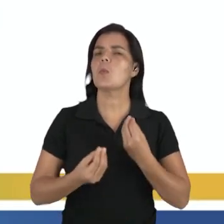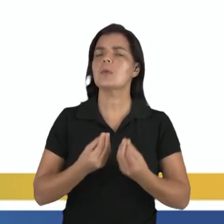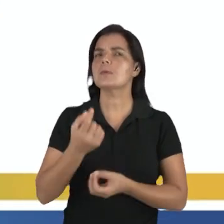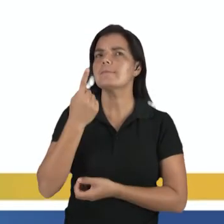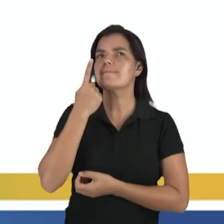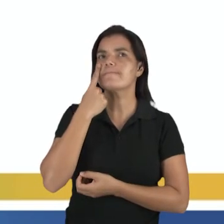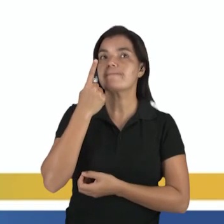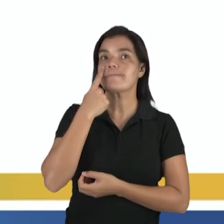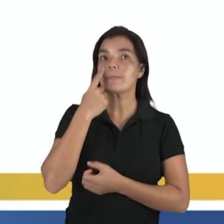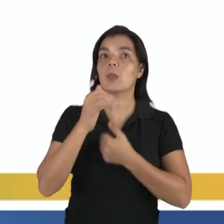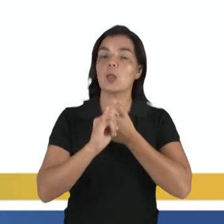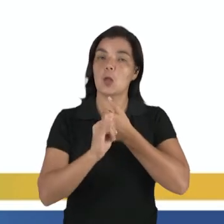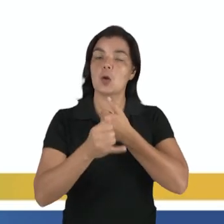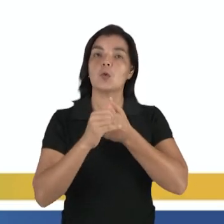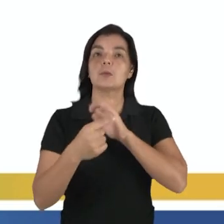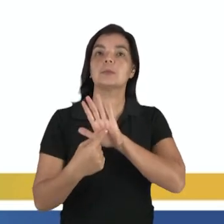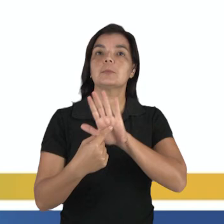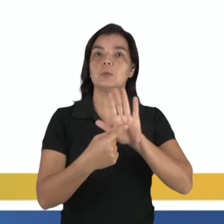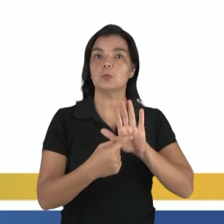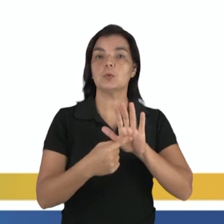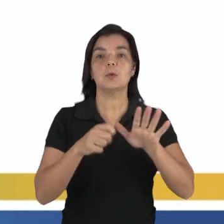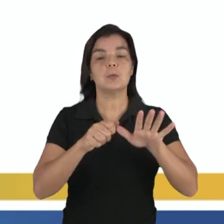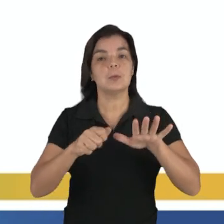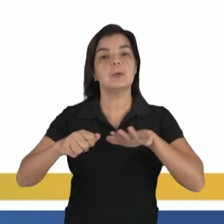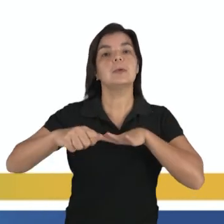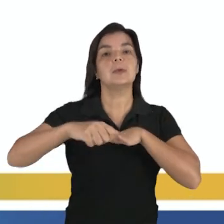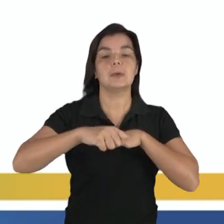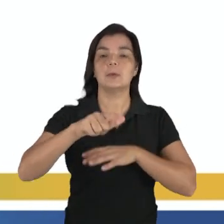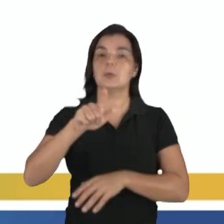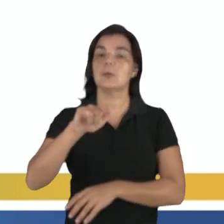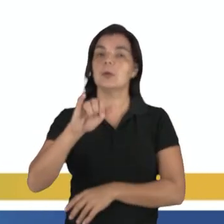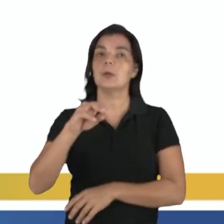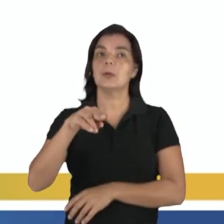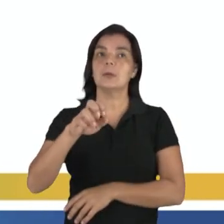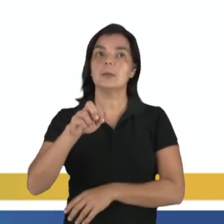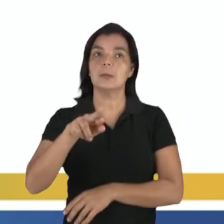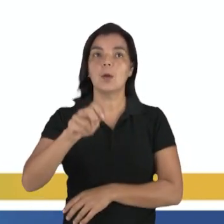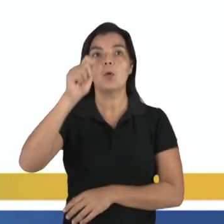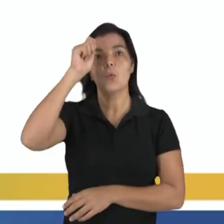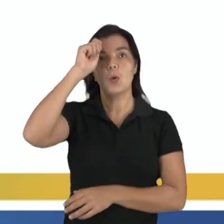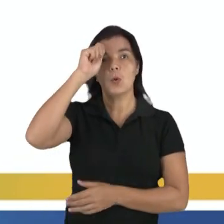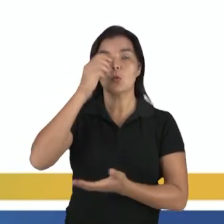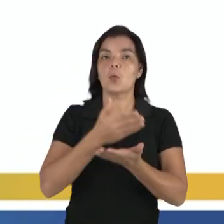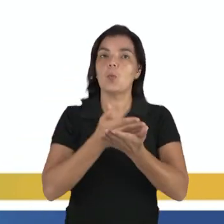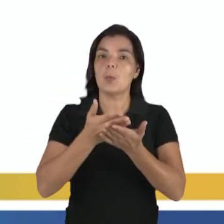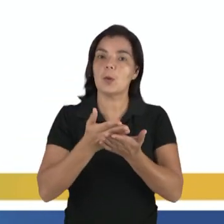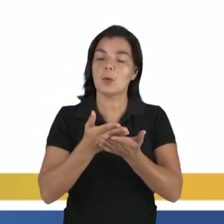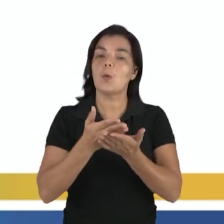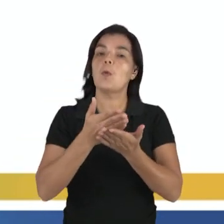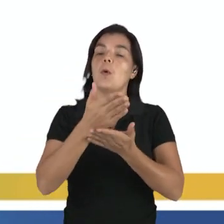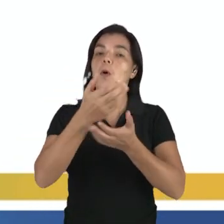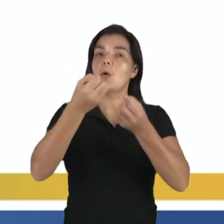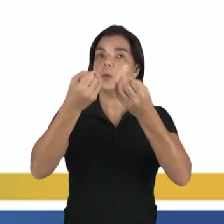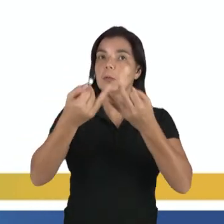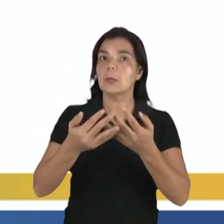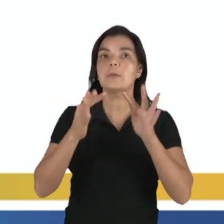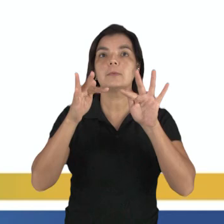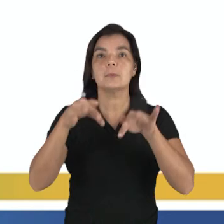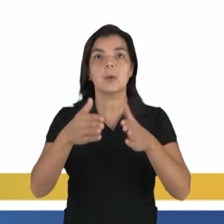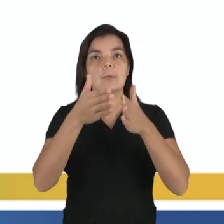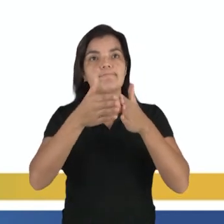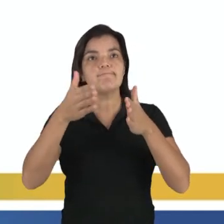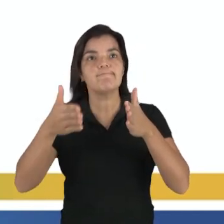Como podemos observar, essa crônica apresenta um enredo linear, em que o autor traz um começo, meio e fim de forma